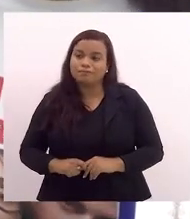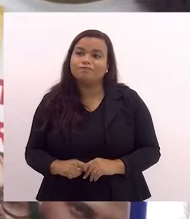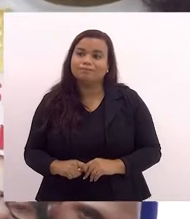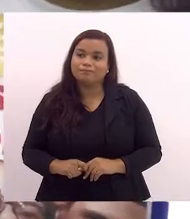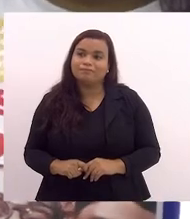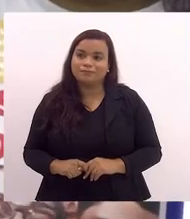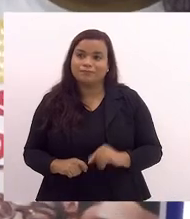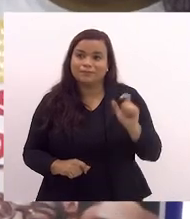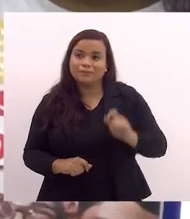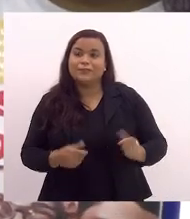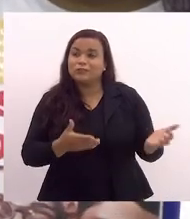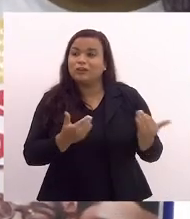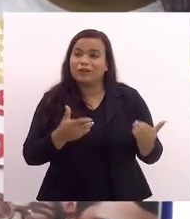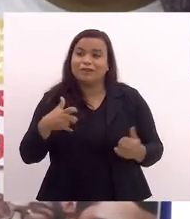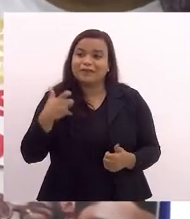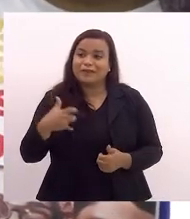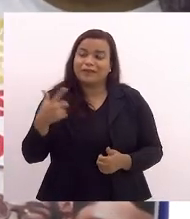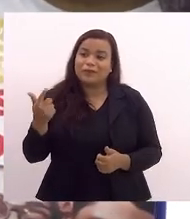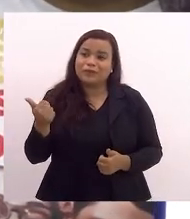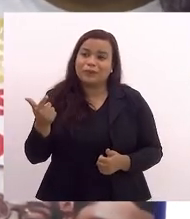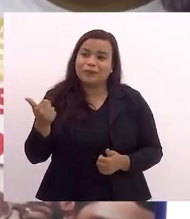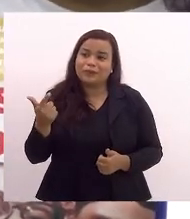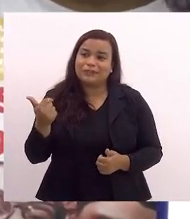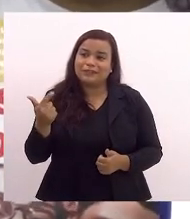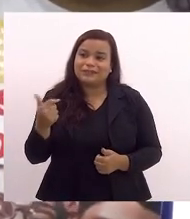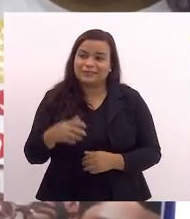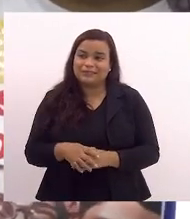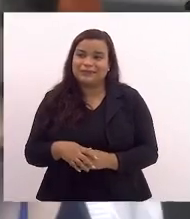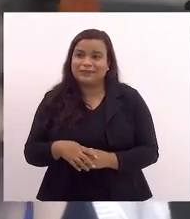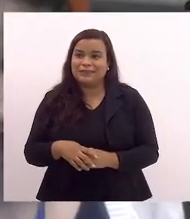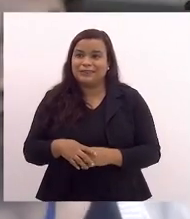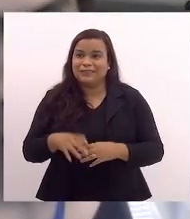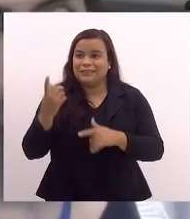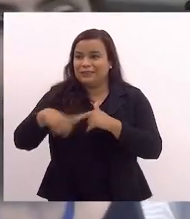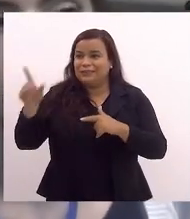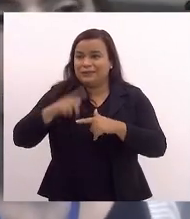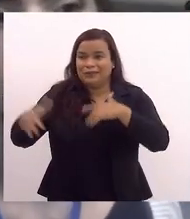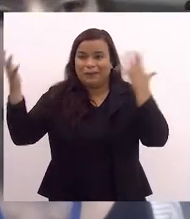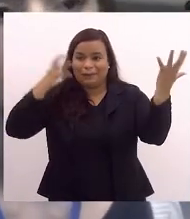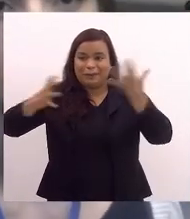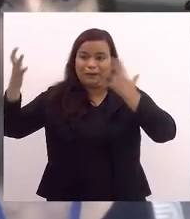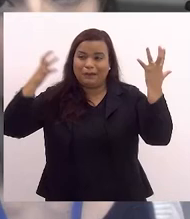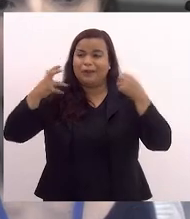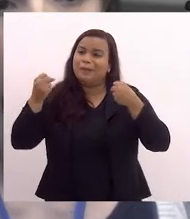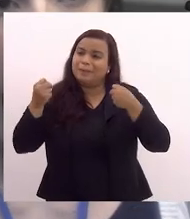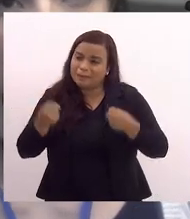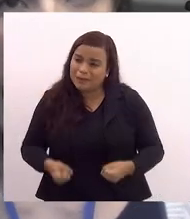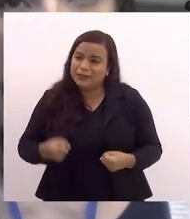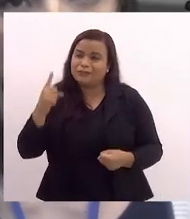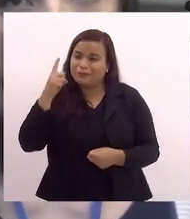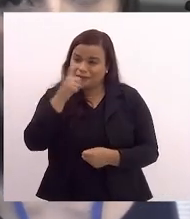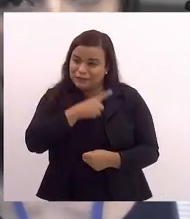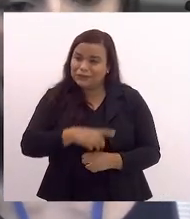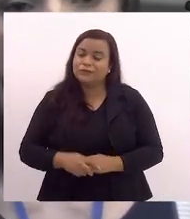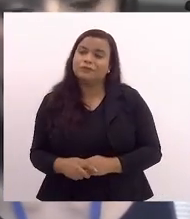Uma jovem criança de 12 anos, passar por uma turbulência dessa é muito pesado.